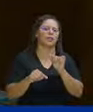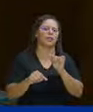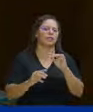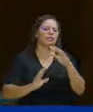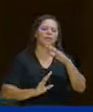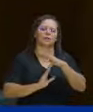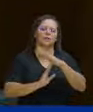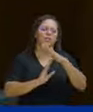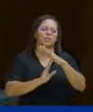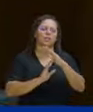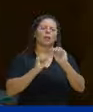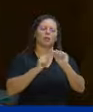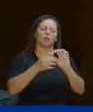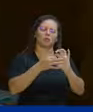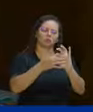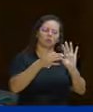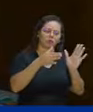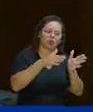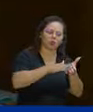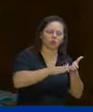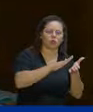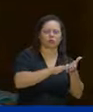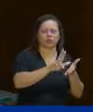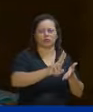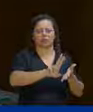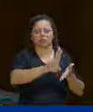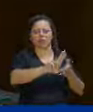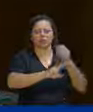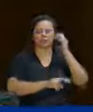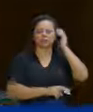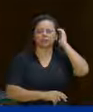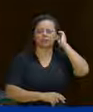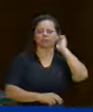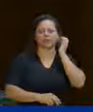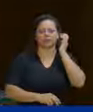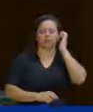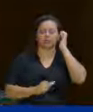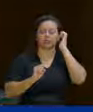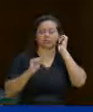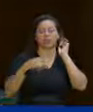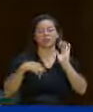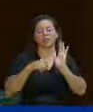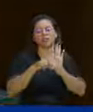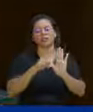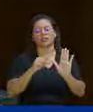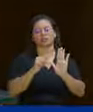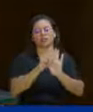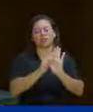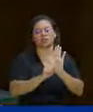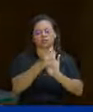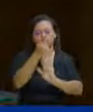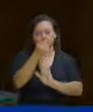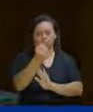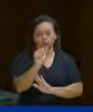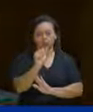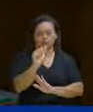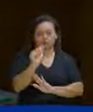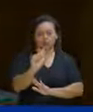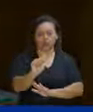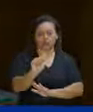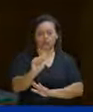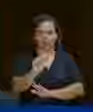impostos pela lei eleitoral nesse tipo de despesas, bem como o artigo 18-A, parágrafo único, o